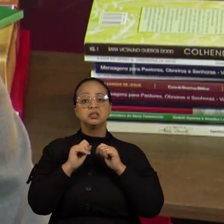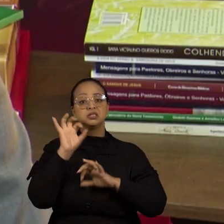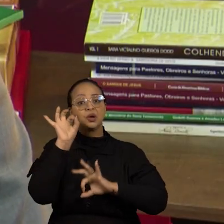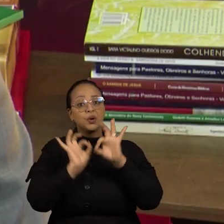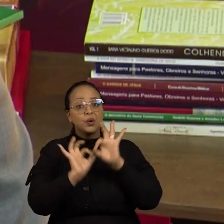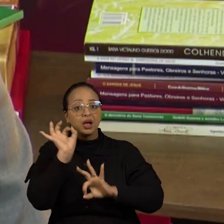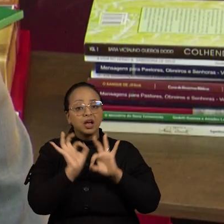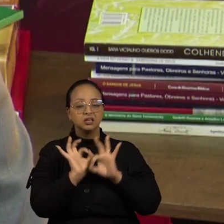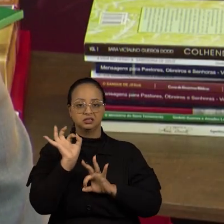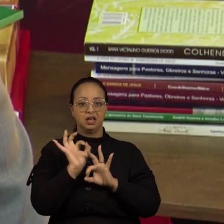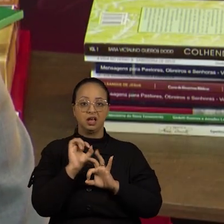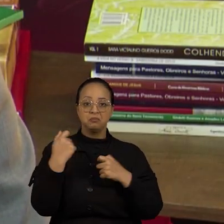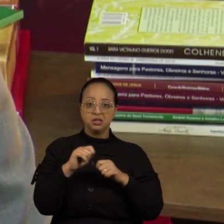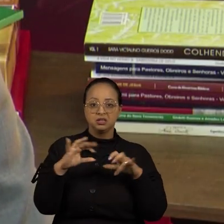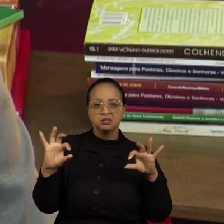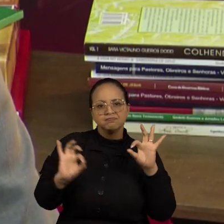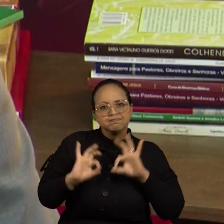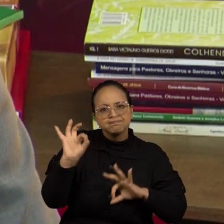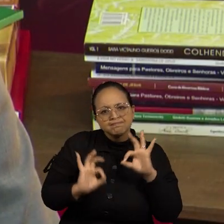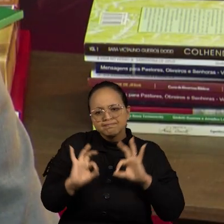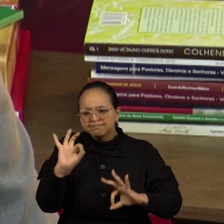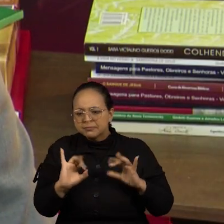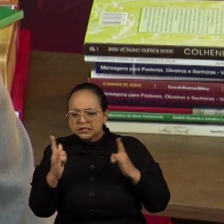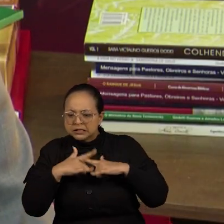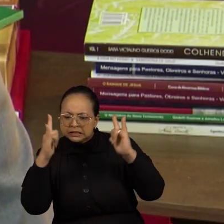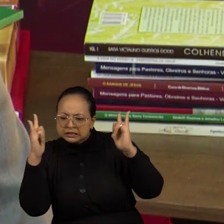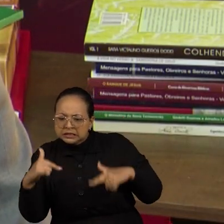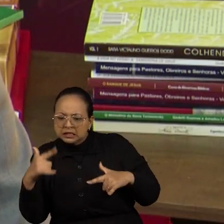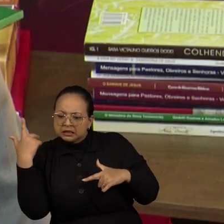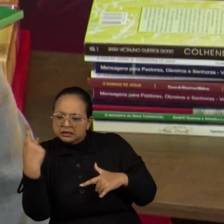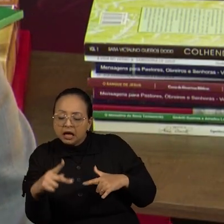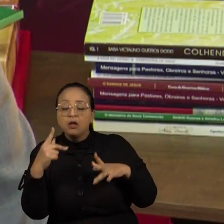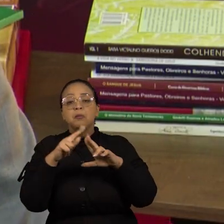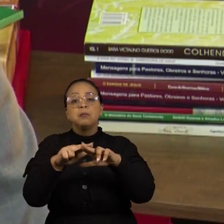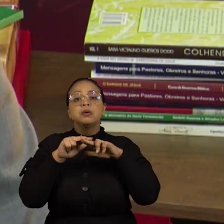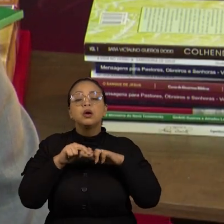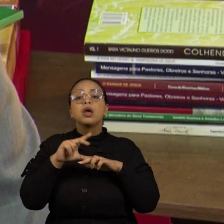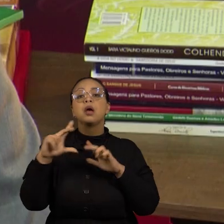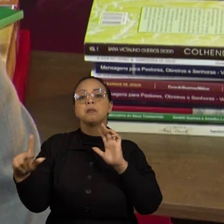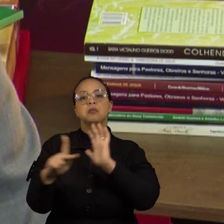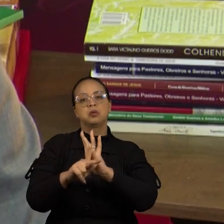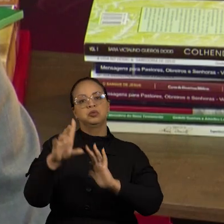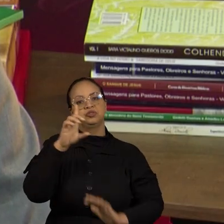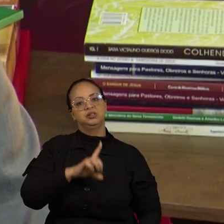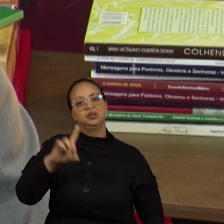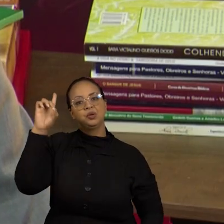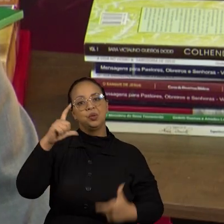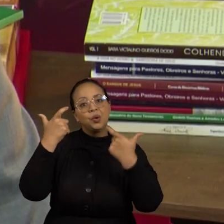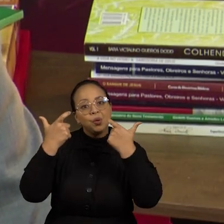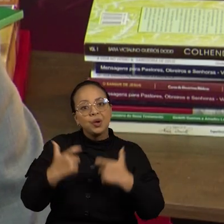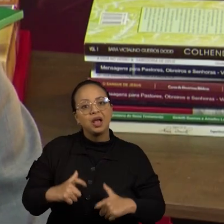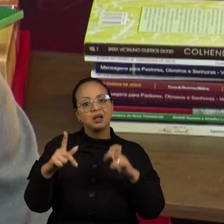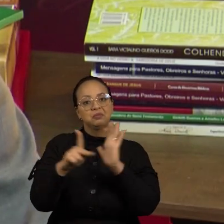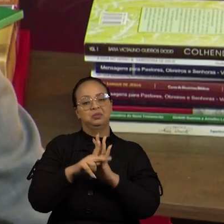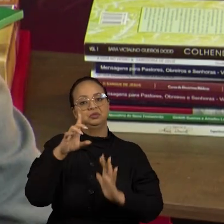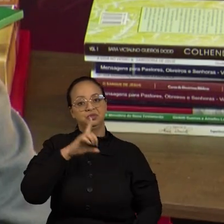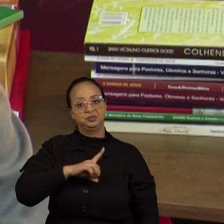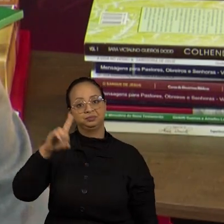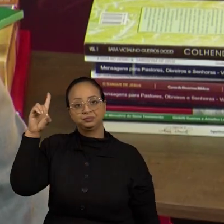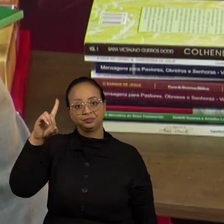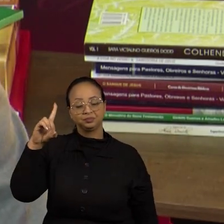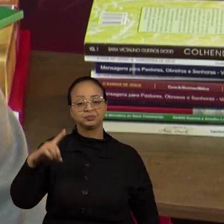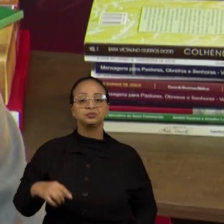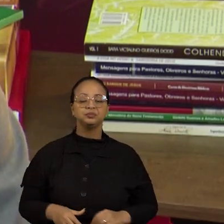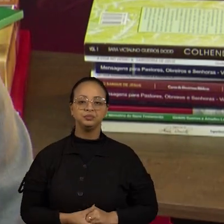ele fixou a sua vida nessa expressão que é a casa de Deus. Interessante que nós vamos ver lá na frente,